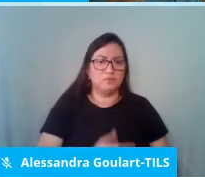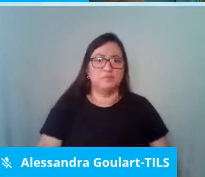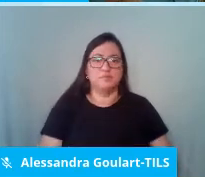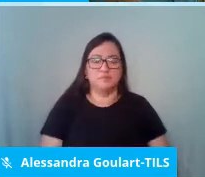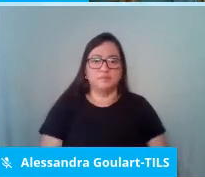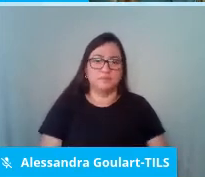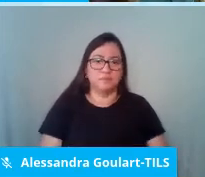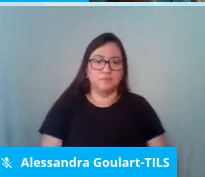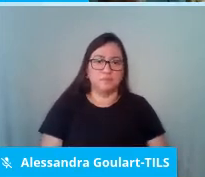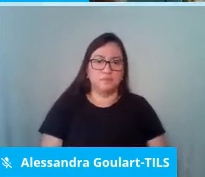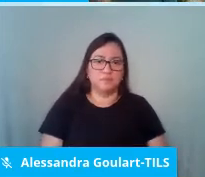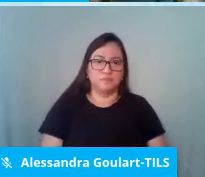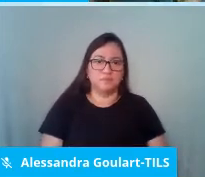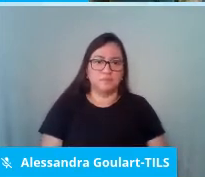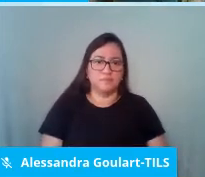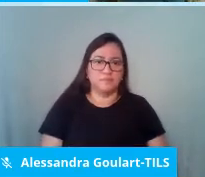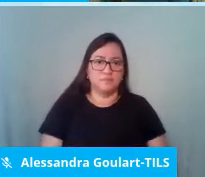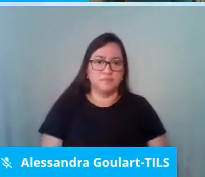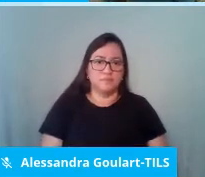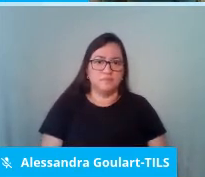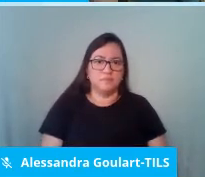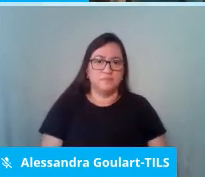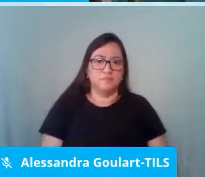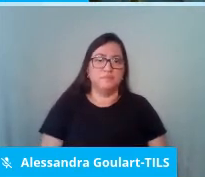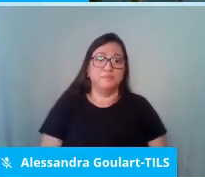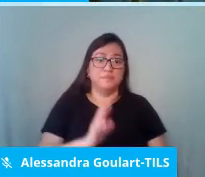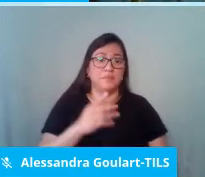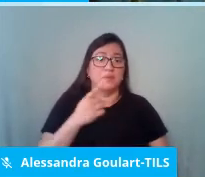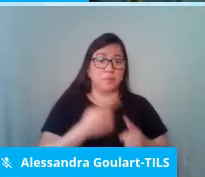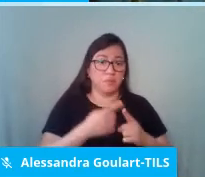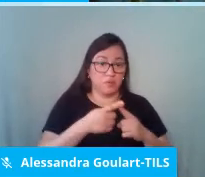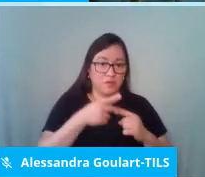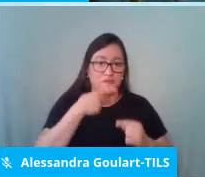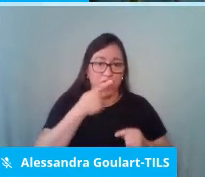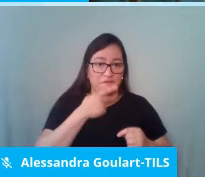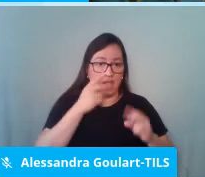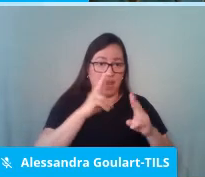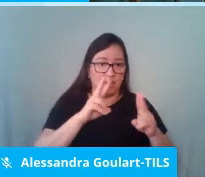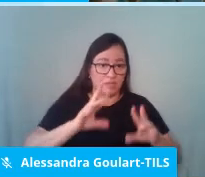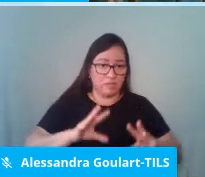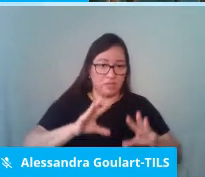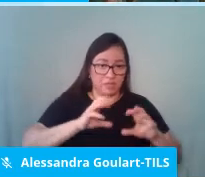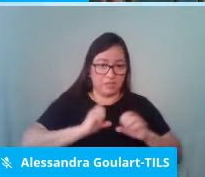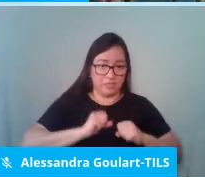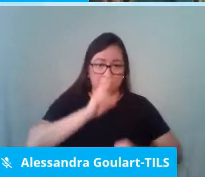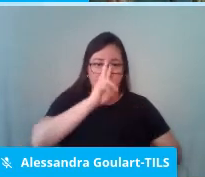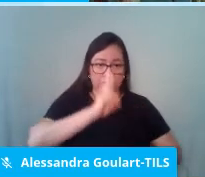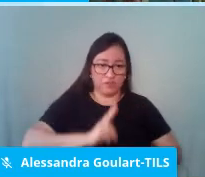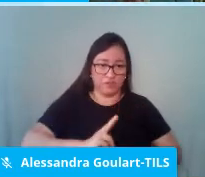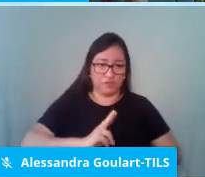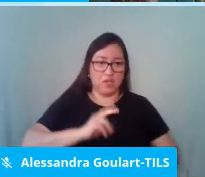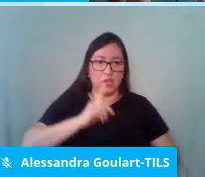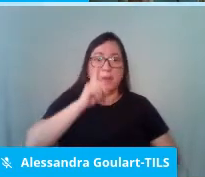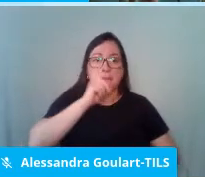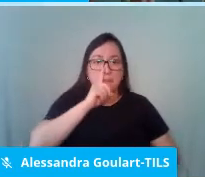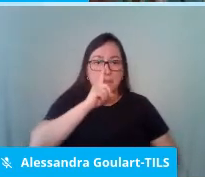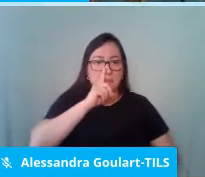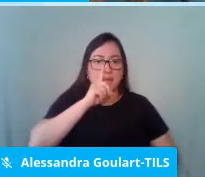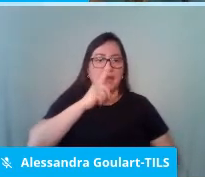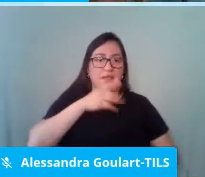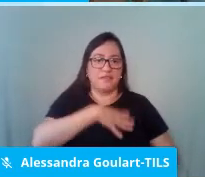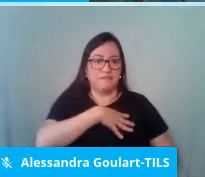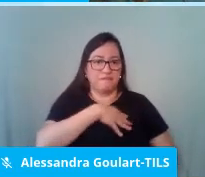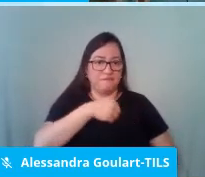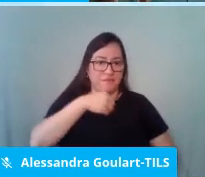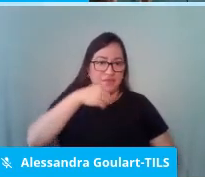em transmissão vertical, a gente foca muito lá no bebezinho. Botei ali embaixo uma outra imagem, né, que é uma mãe, um pai ali com um profissional da